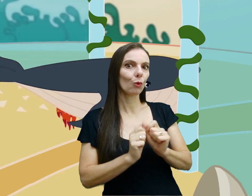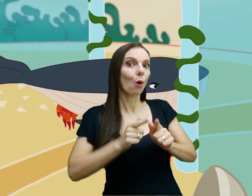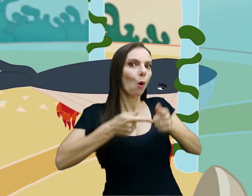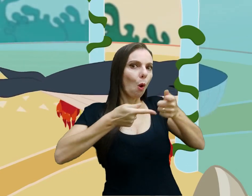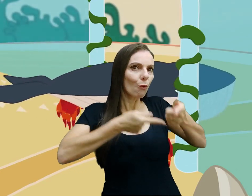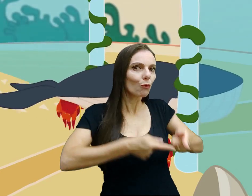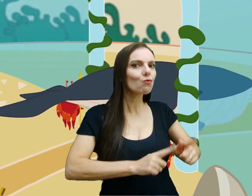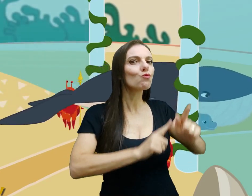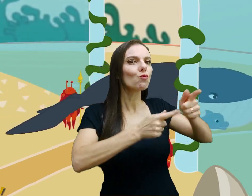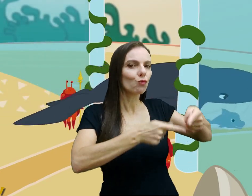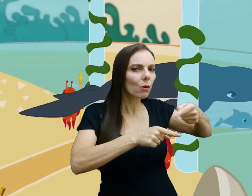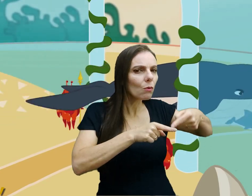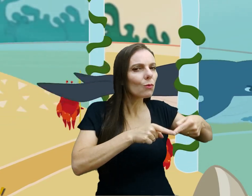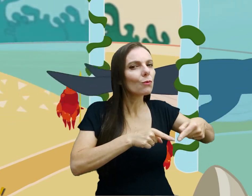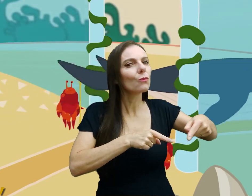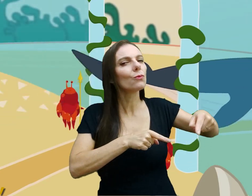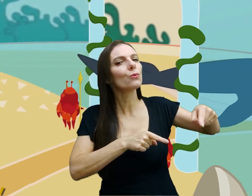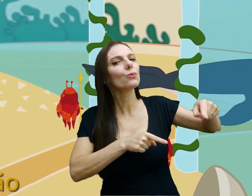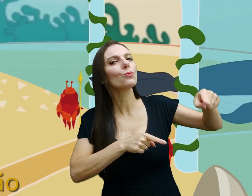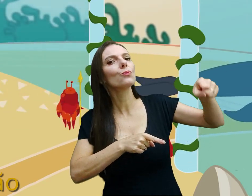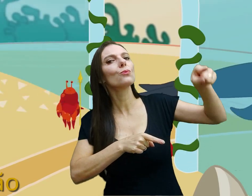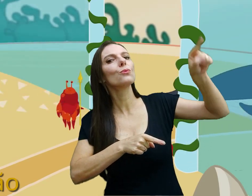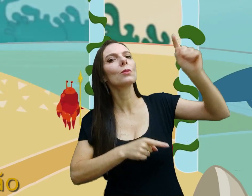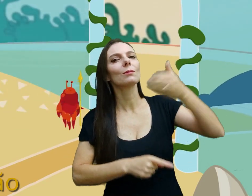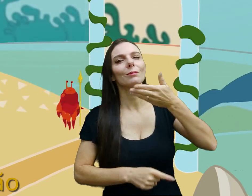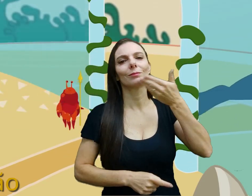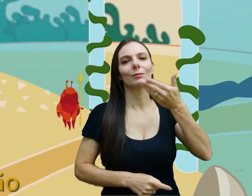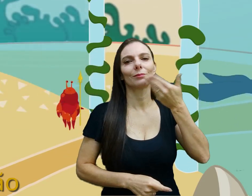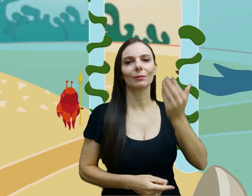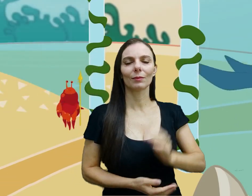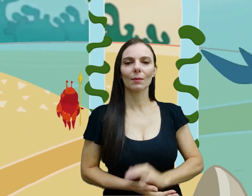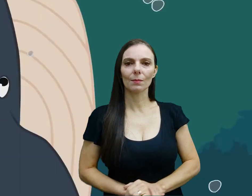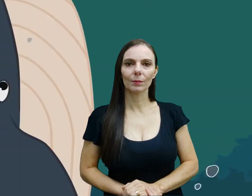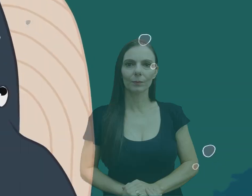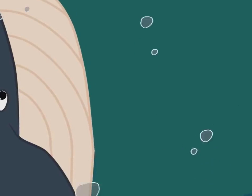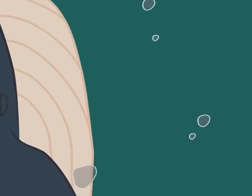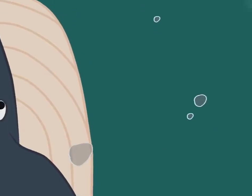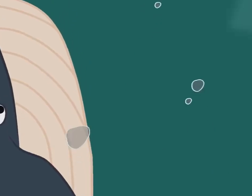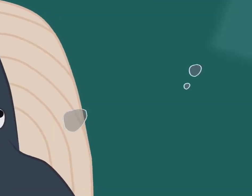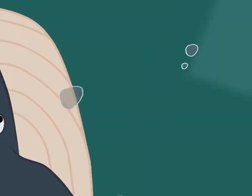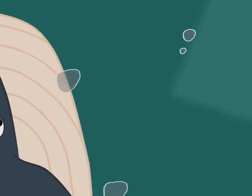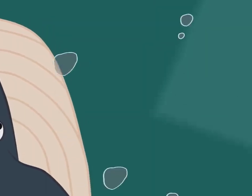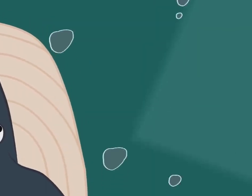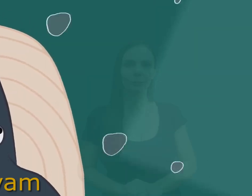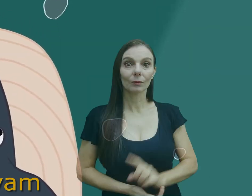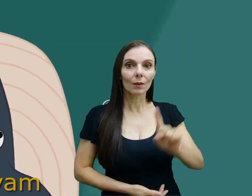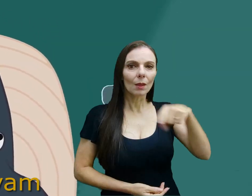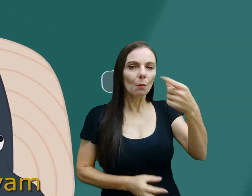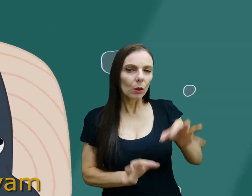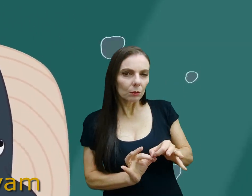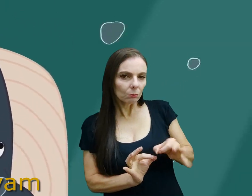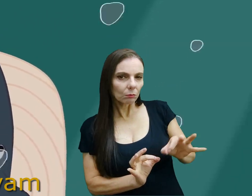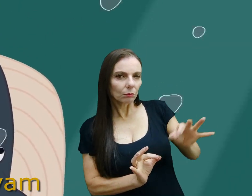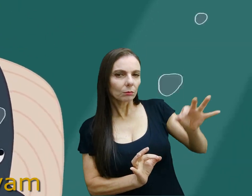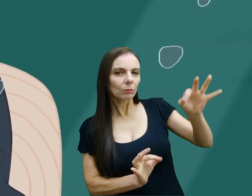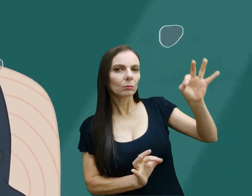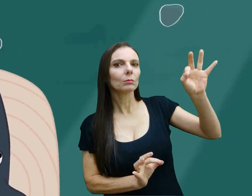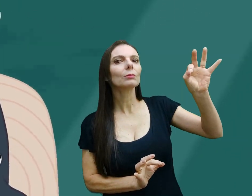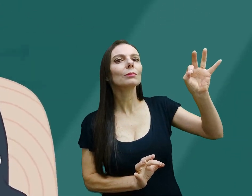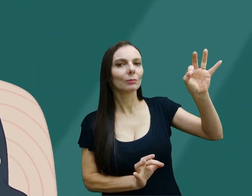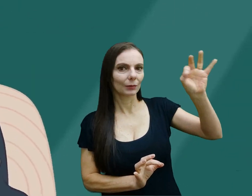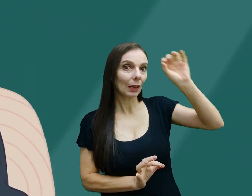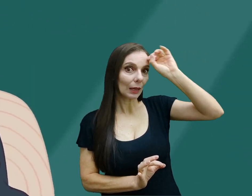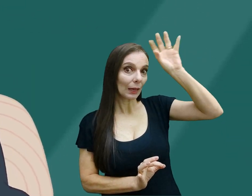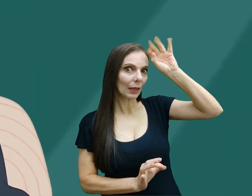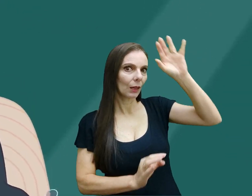A baleia gigante e seu amigo golfinho atravessaram o portão facilmente. Depois que eles estavam fora